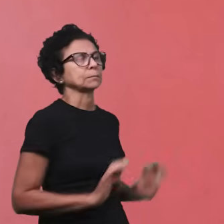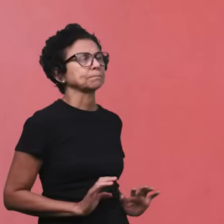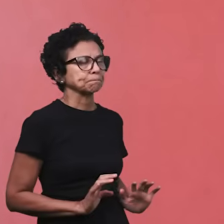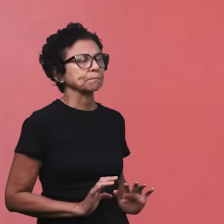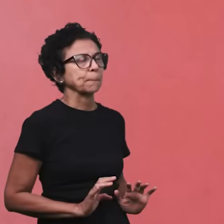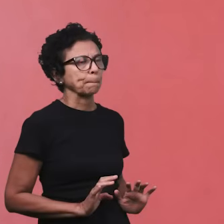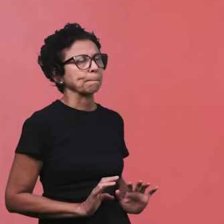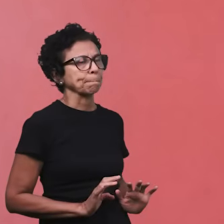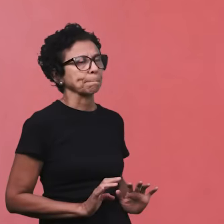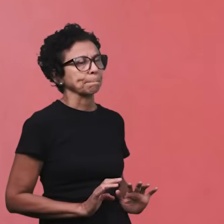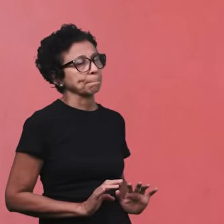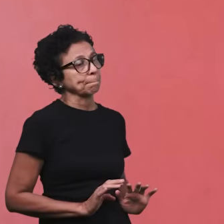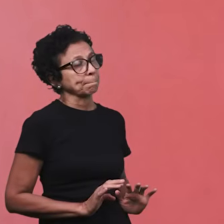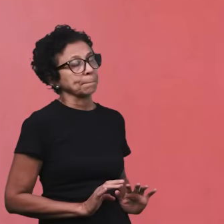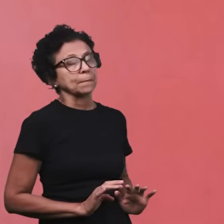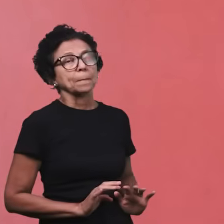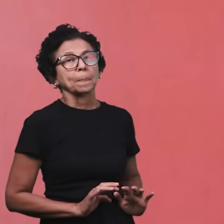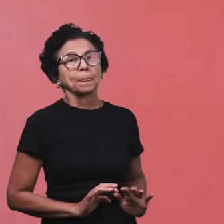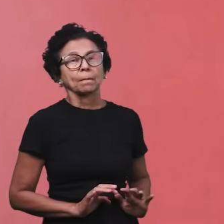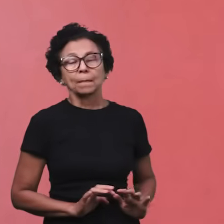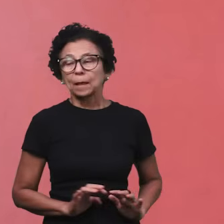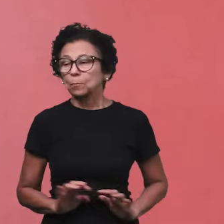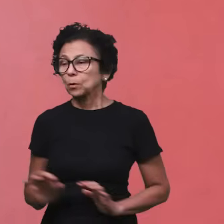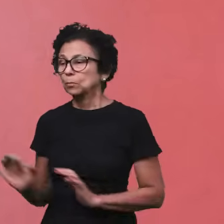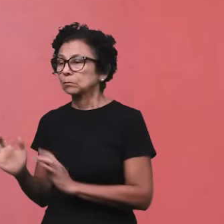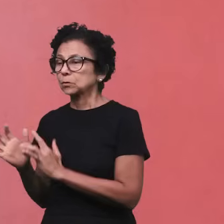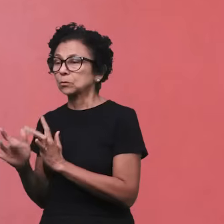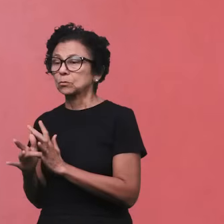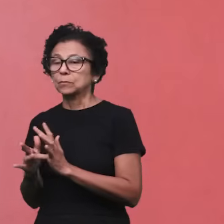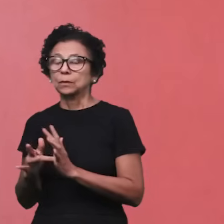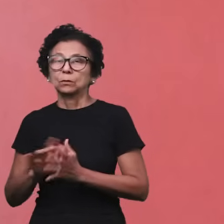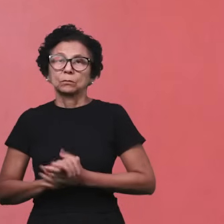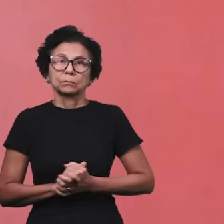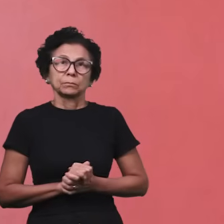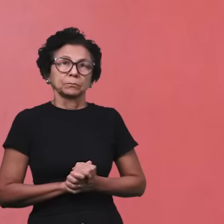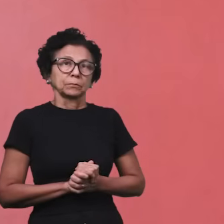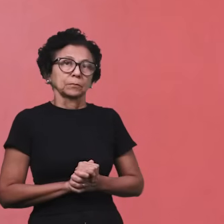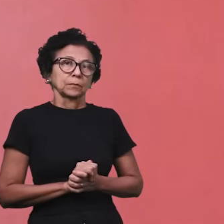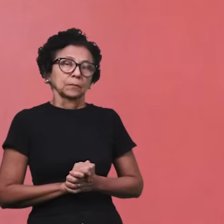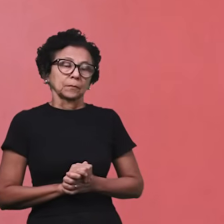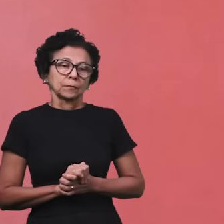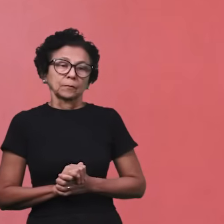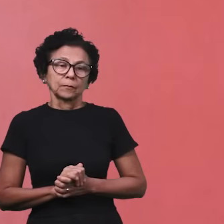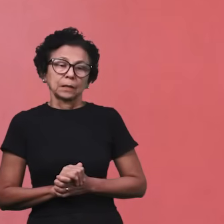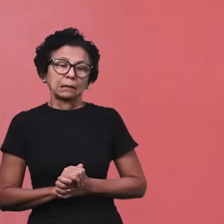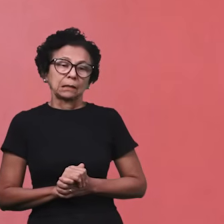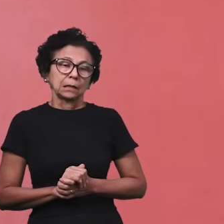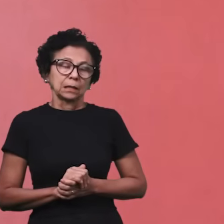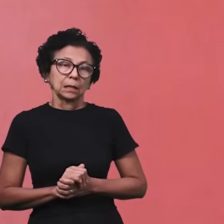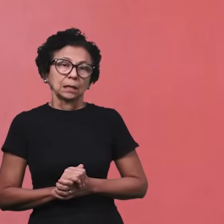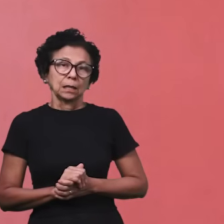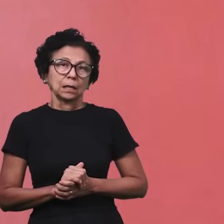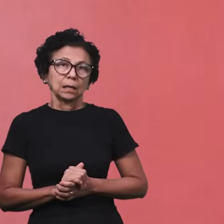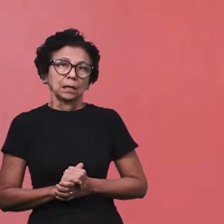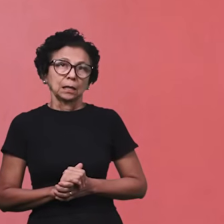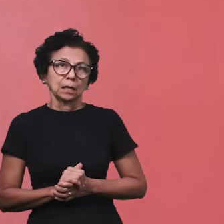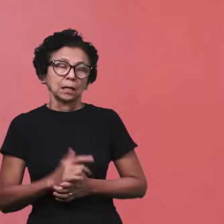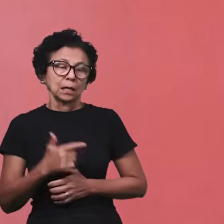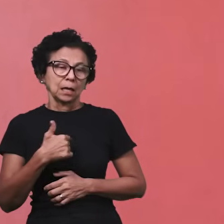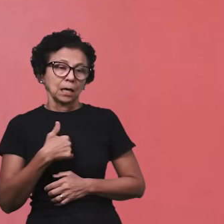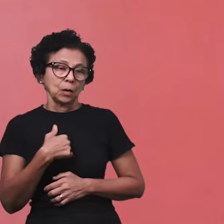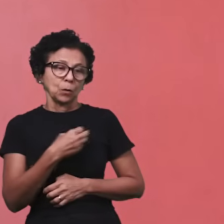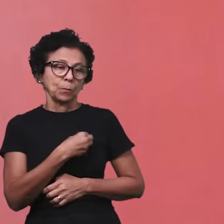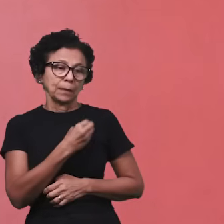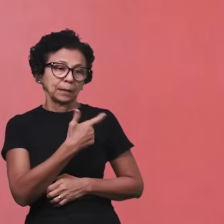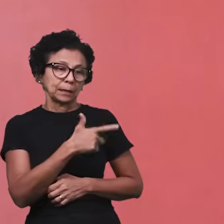cá, eu não tenho pecado, então eu vou tirar a pedra. Então vou cumprir a lei e vou dizer que vocês não cumpriram aquela coisa toda.